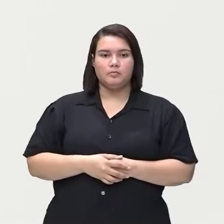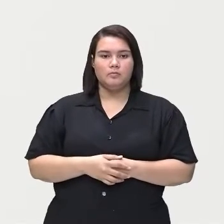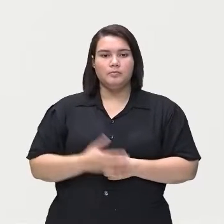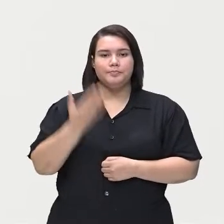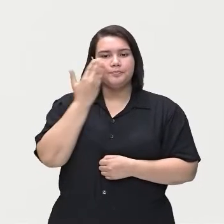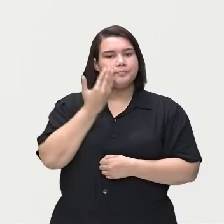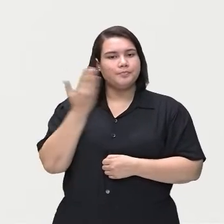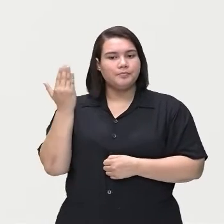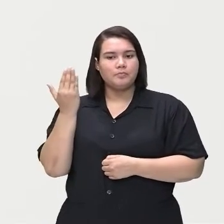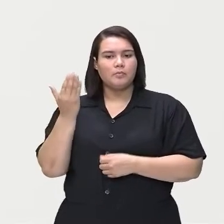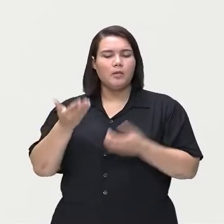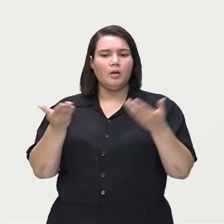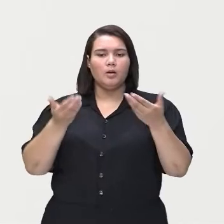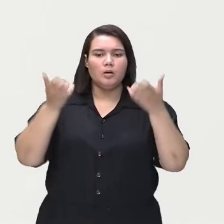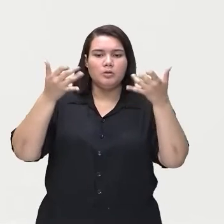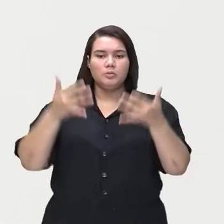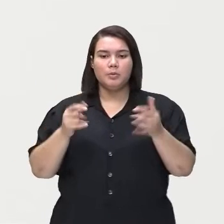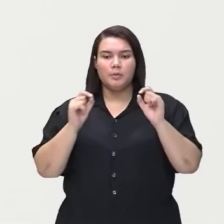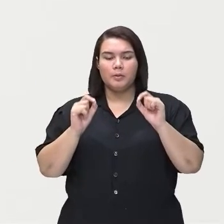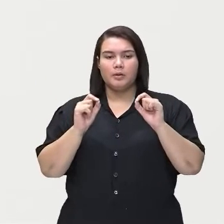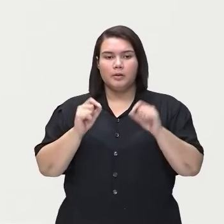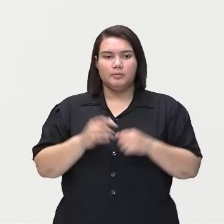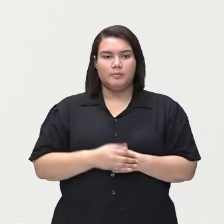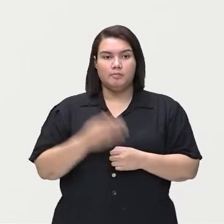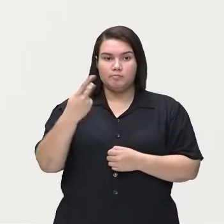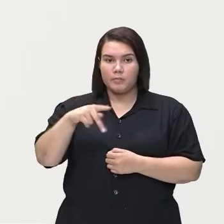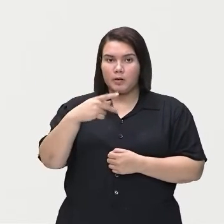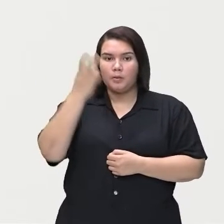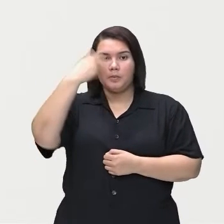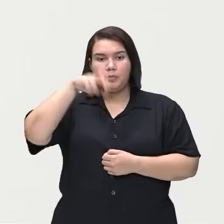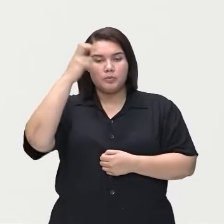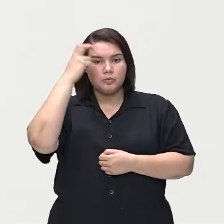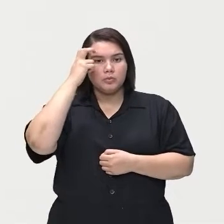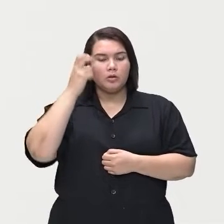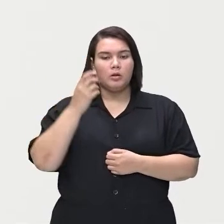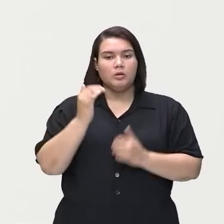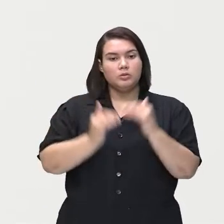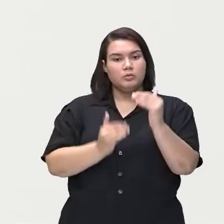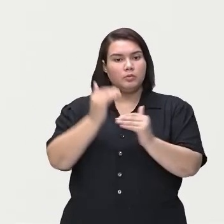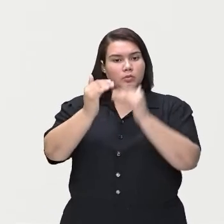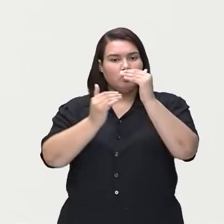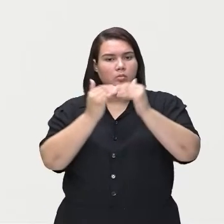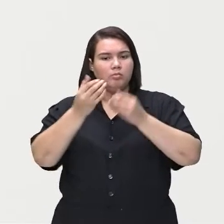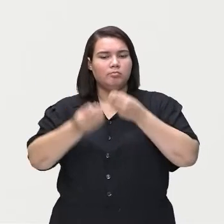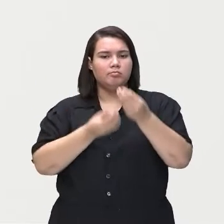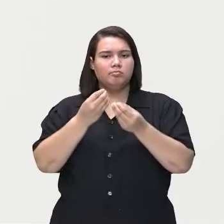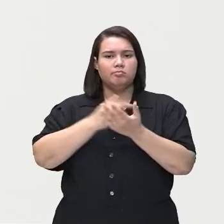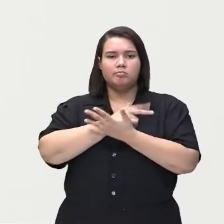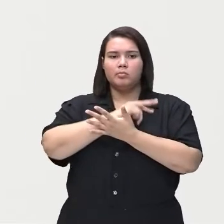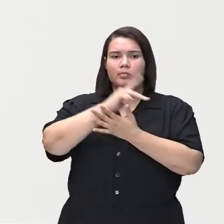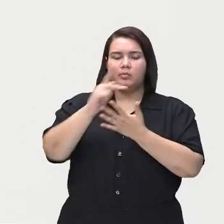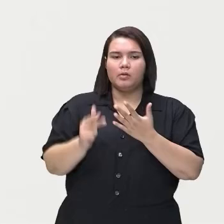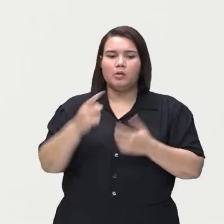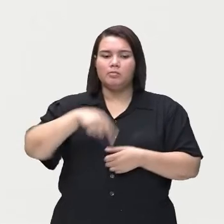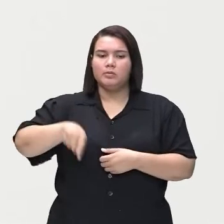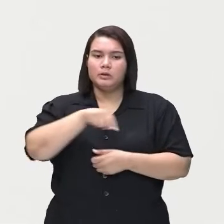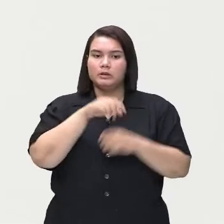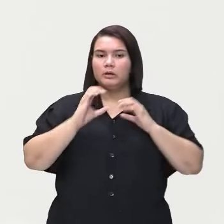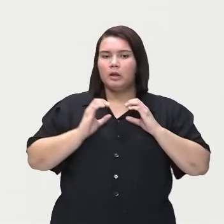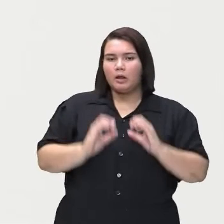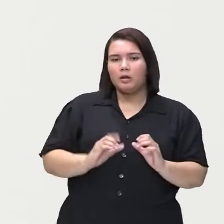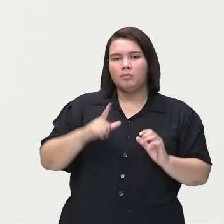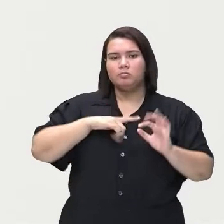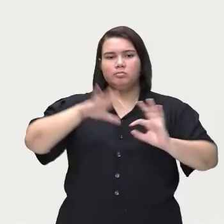pessoal, olha só, essa cultura não desenvolveu formas de entretenimento de massa para manter os